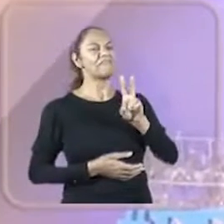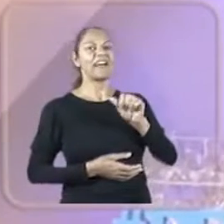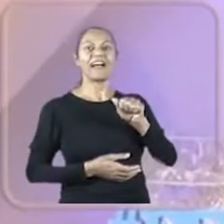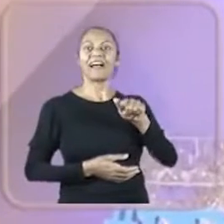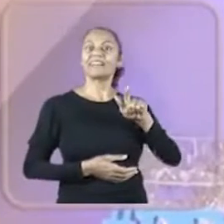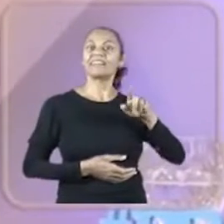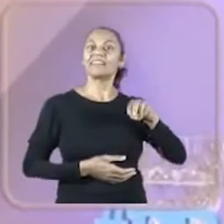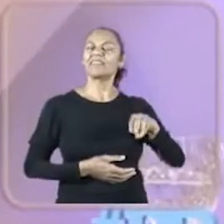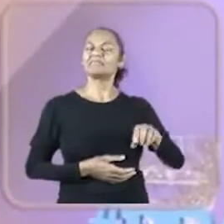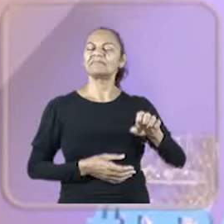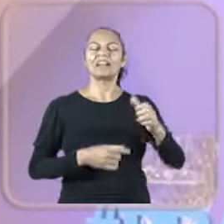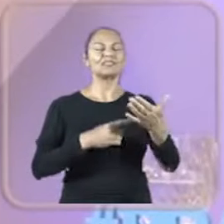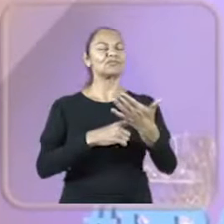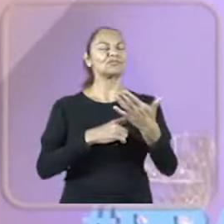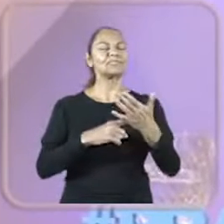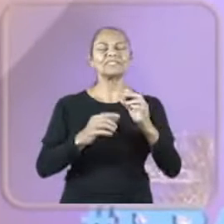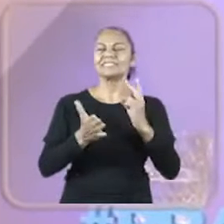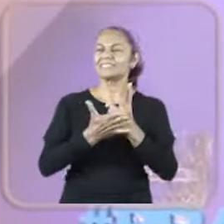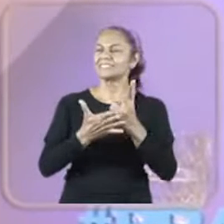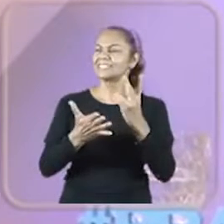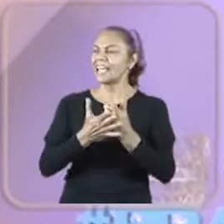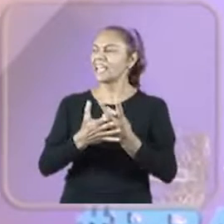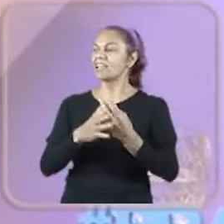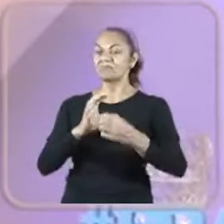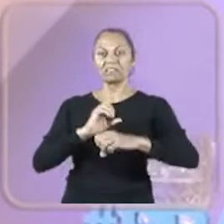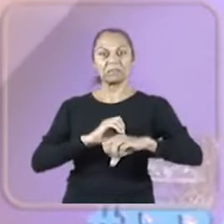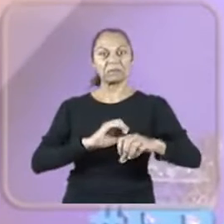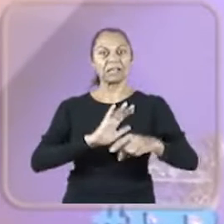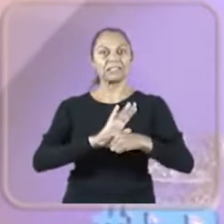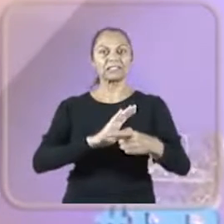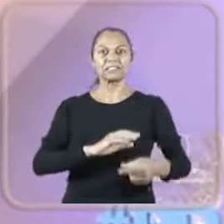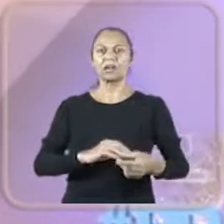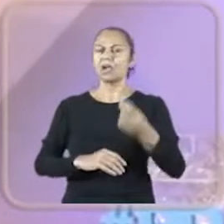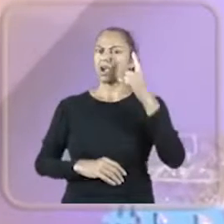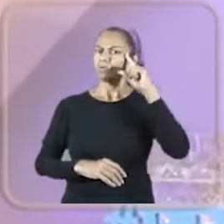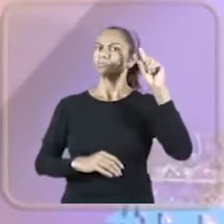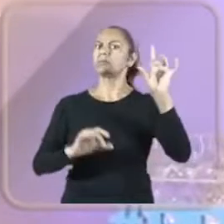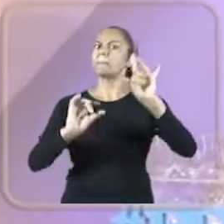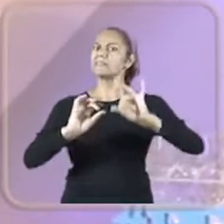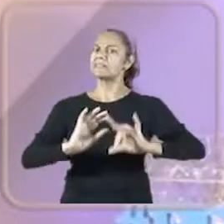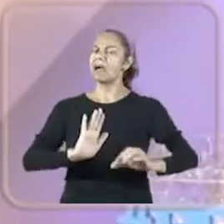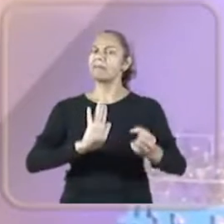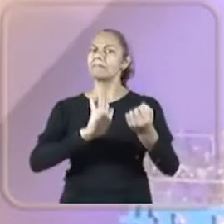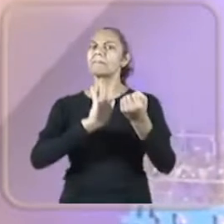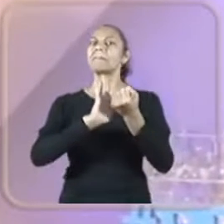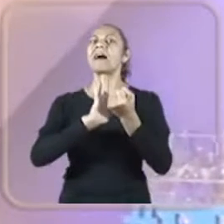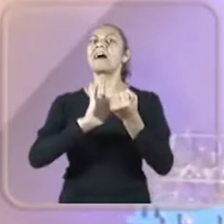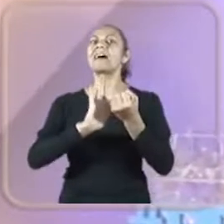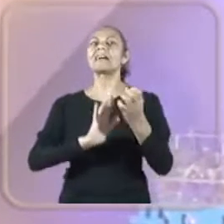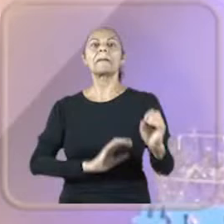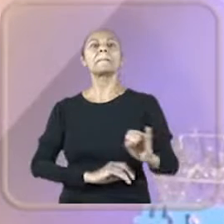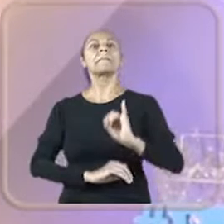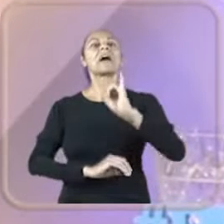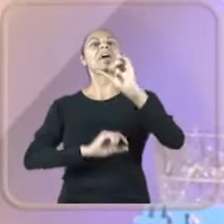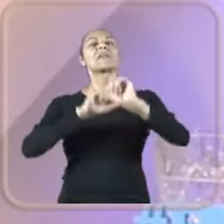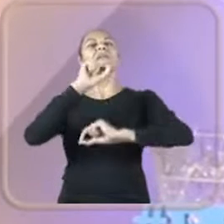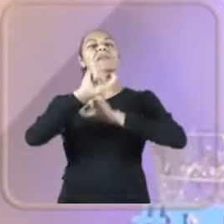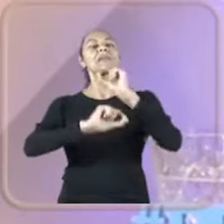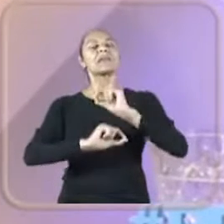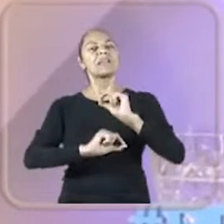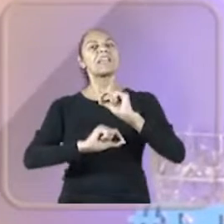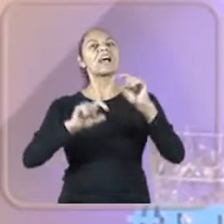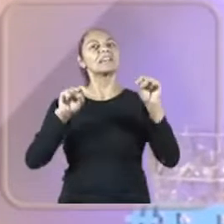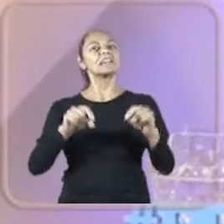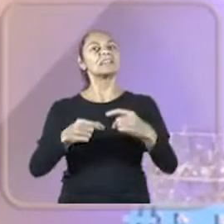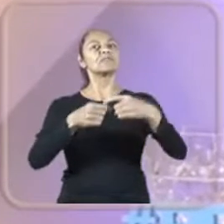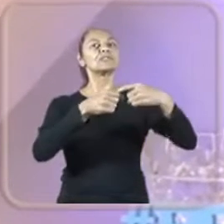eventos da educação. É um dia muito simbólico para nós, né, importante para o município de Cariacica. Eu falo que